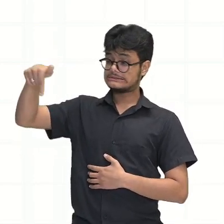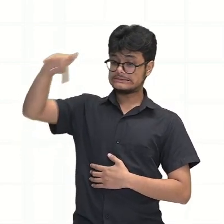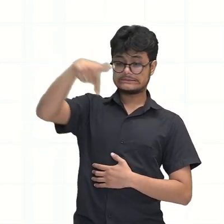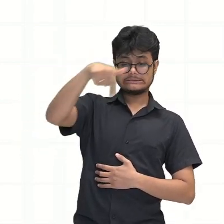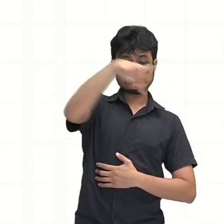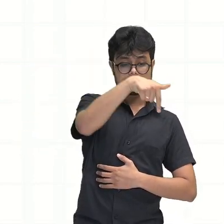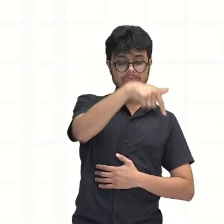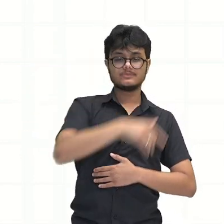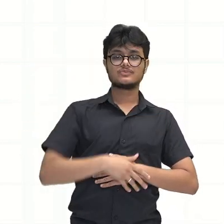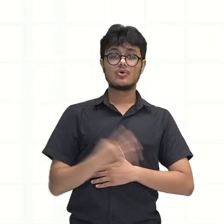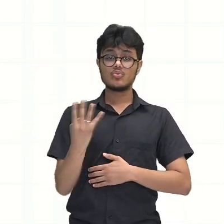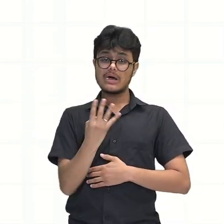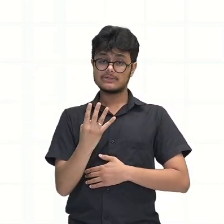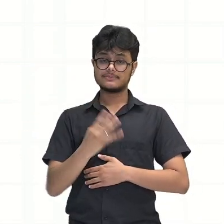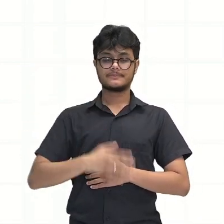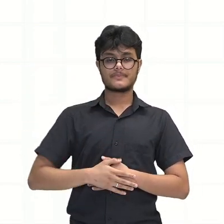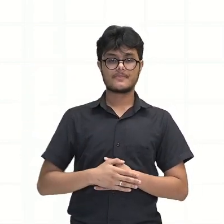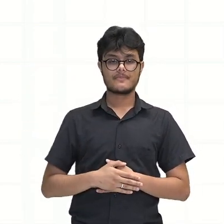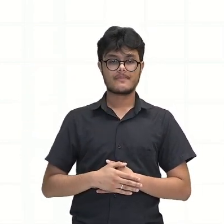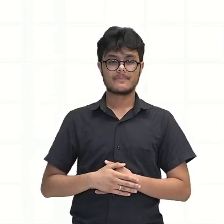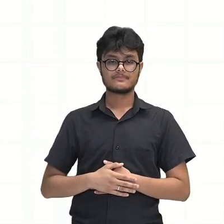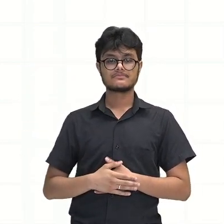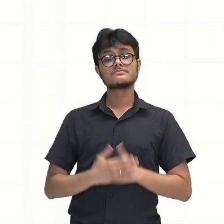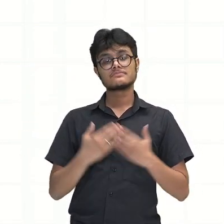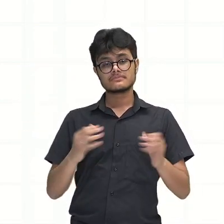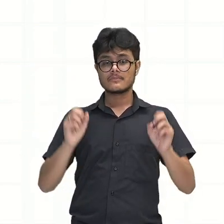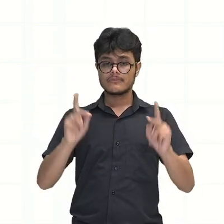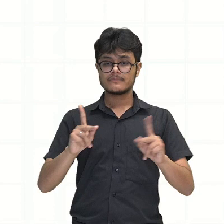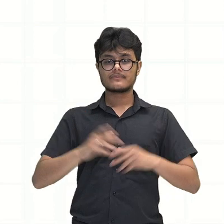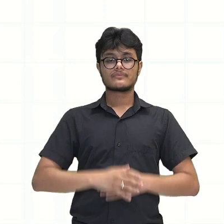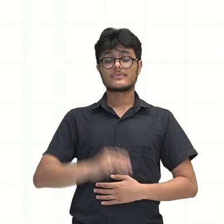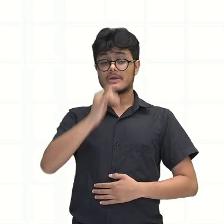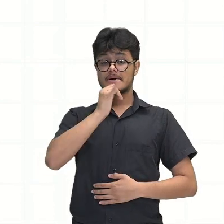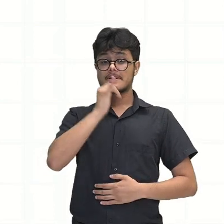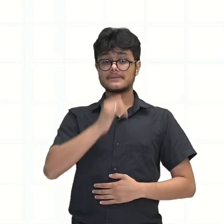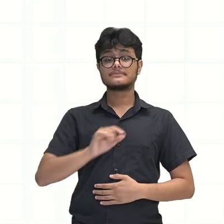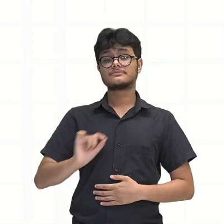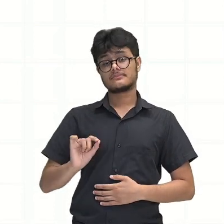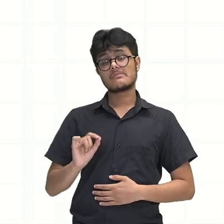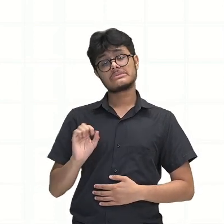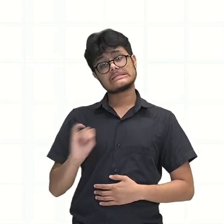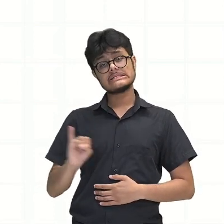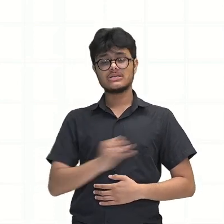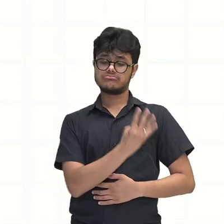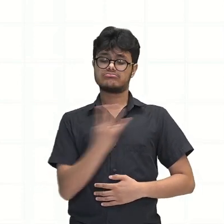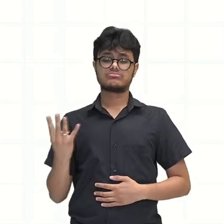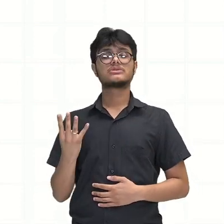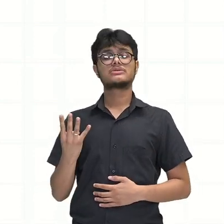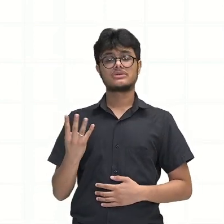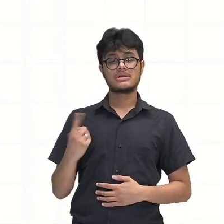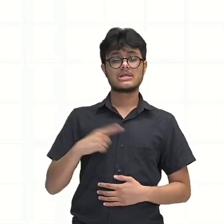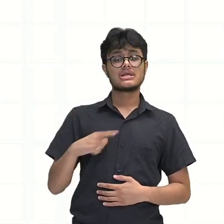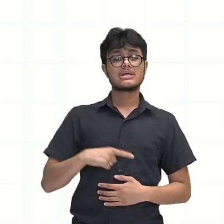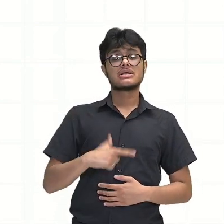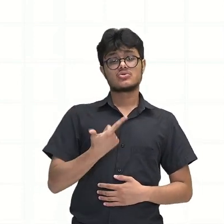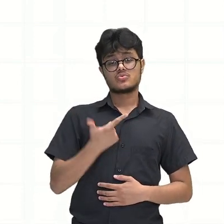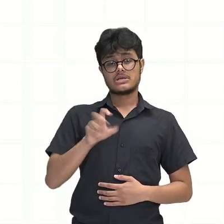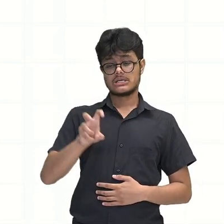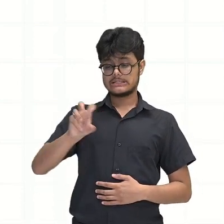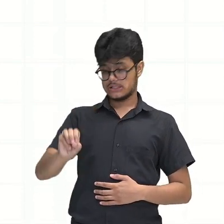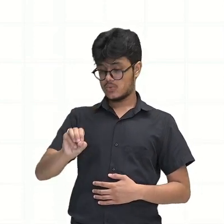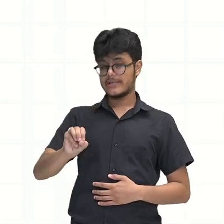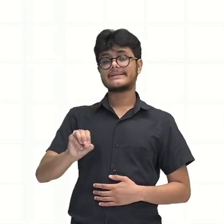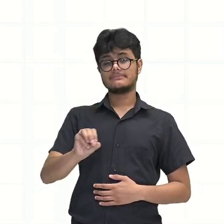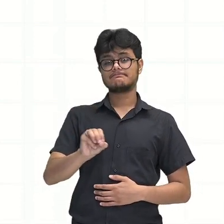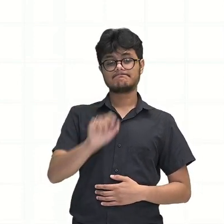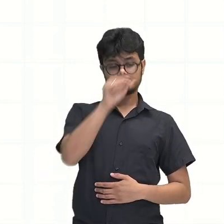cada cilindro, certo? Então, um motor que é de 4 cilindros, ele vai jogar